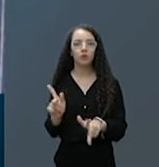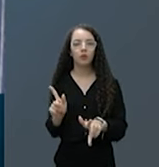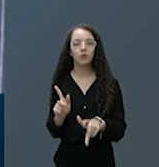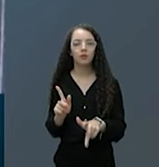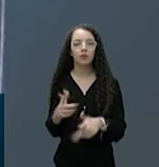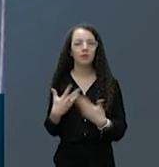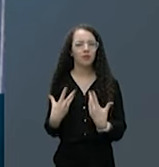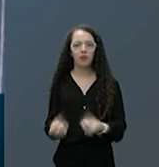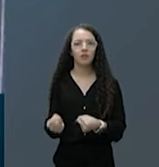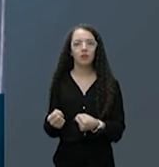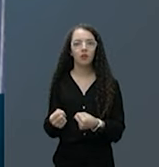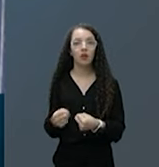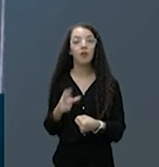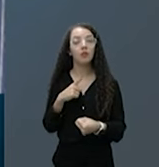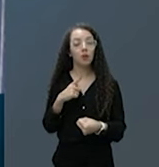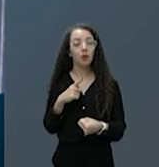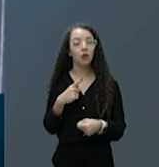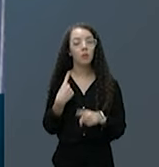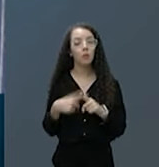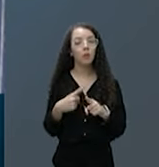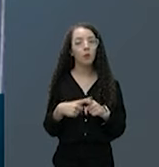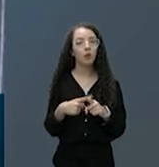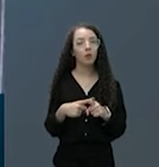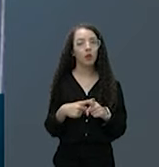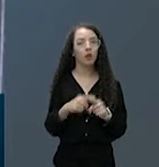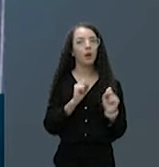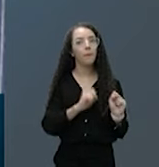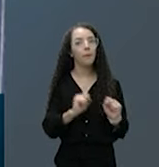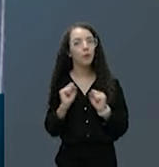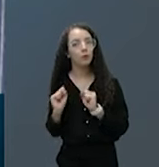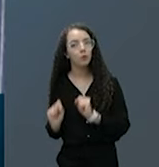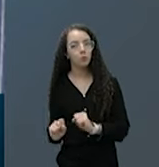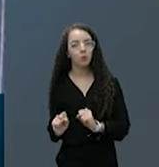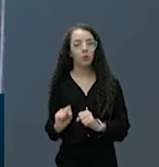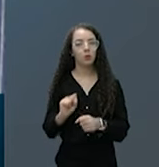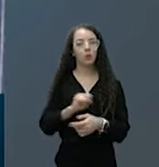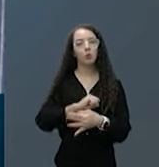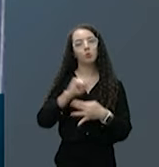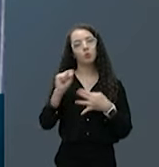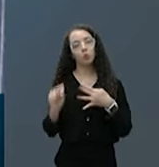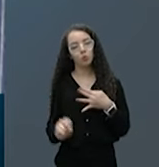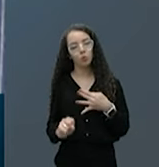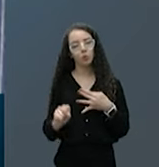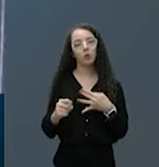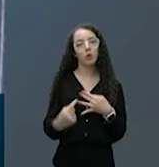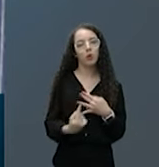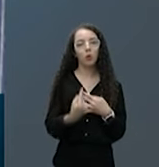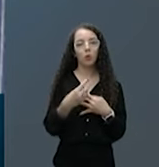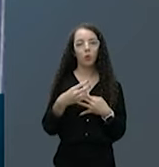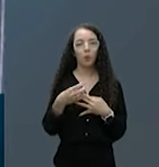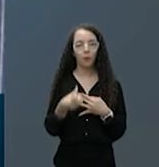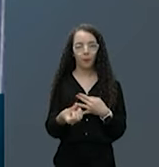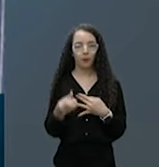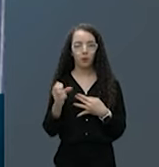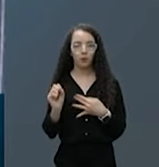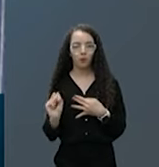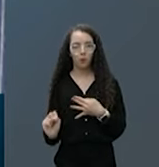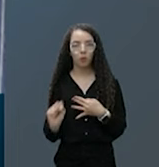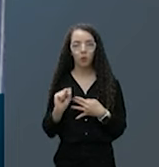a incidência à hipótese da súmula 168 do STJ, segundo a